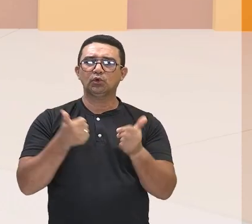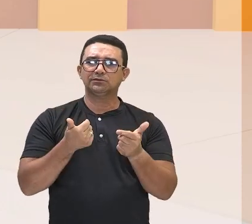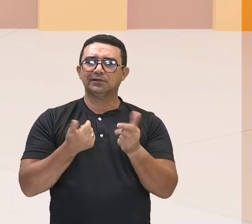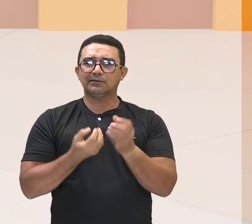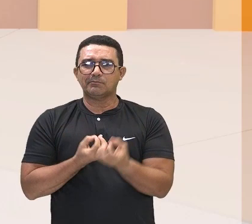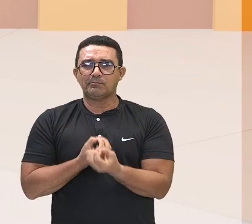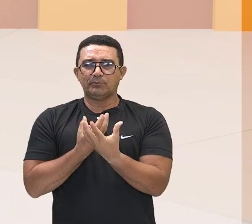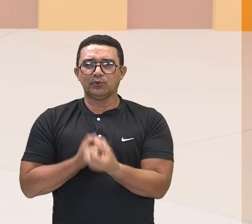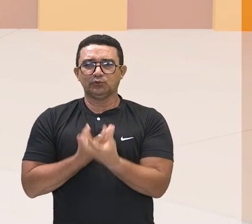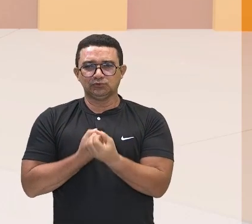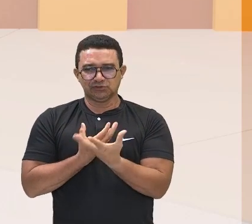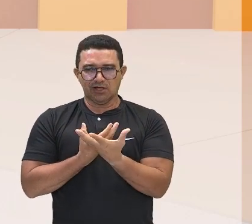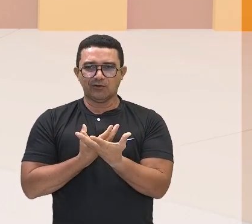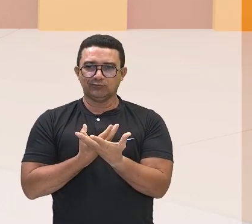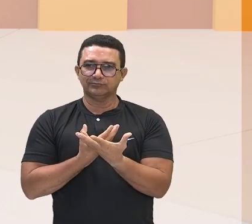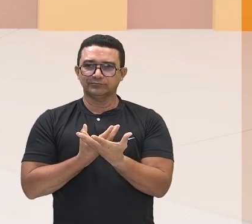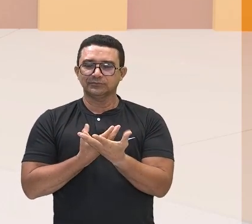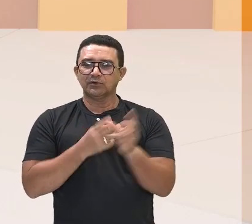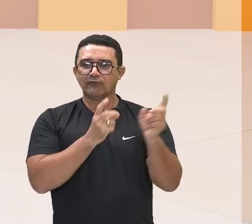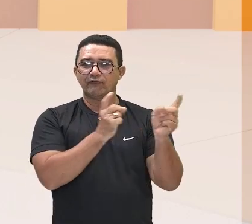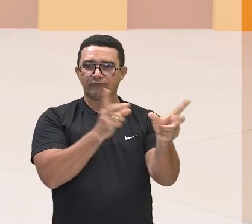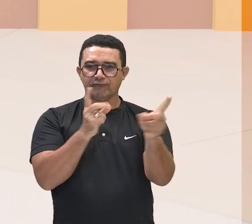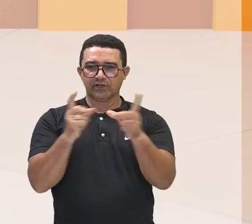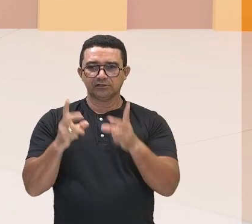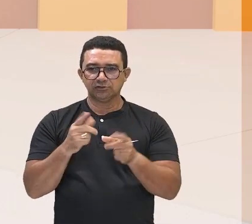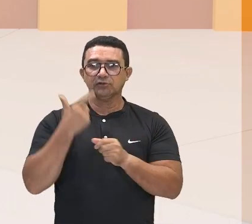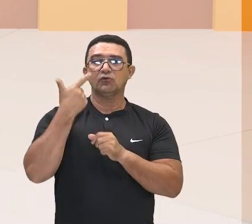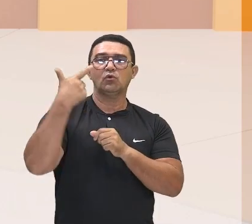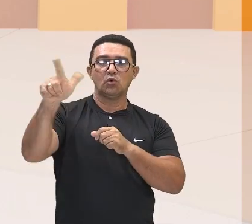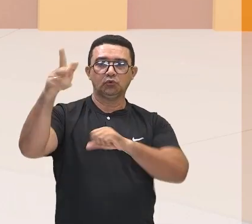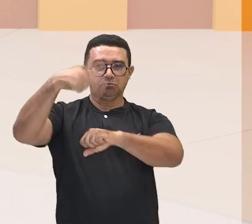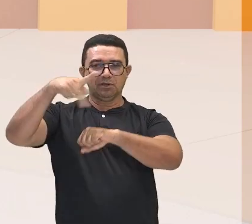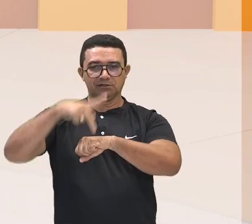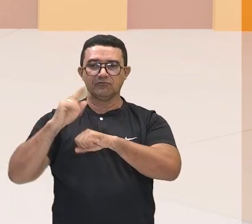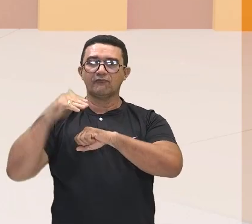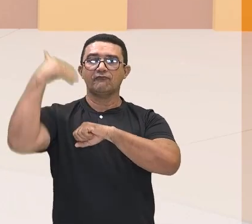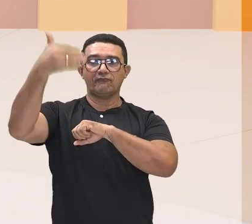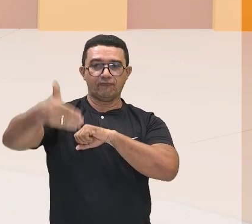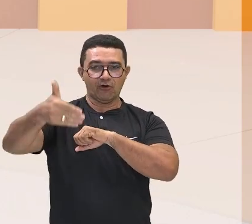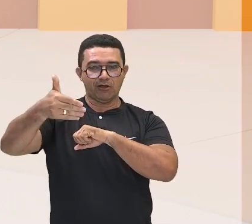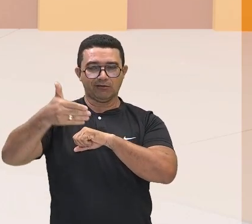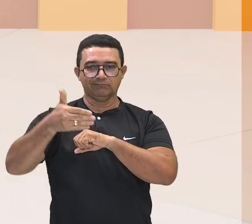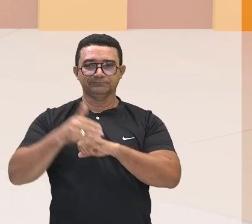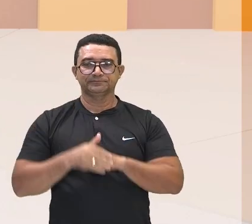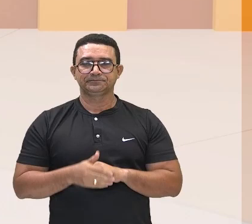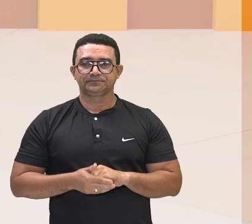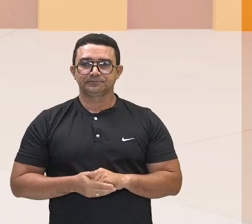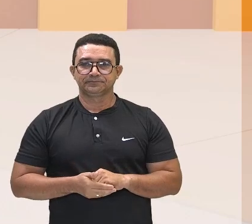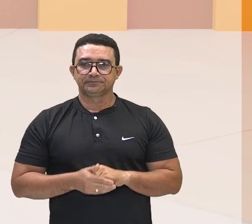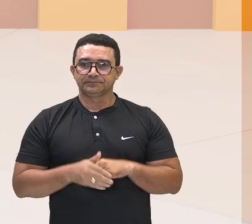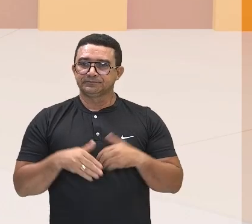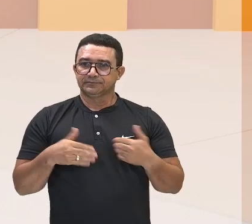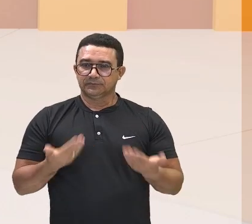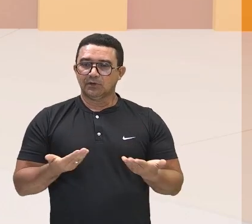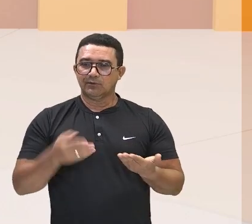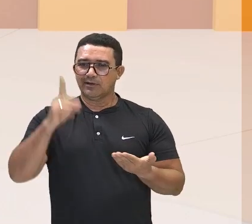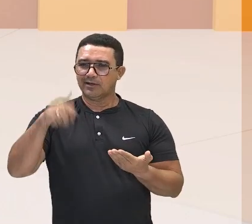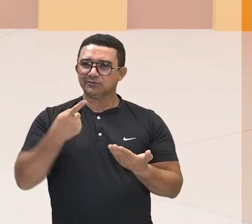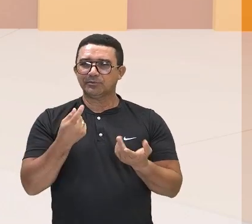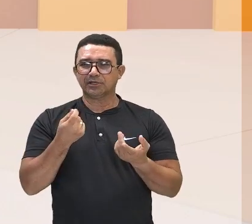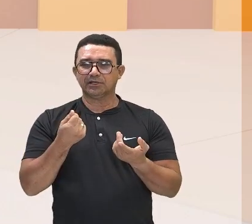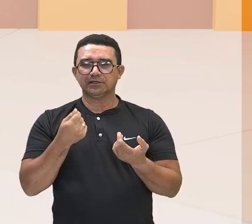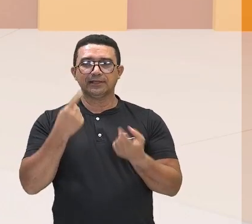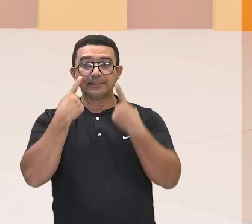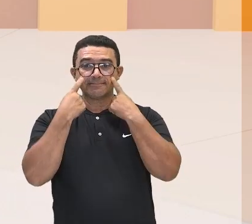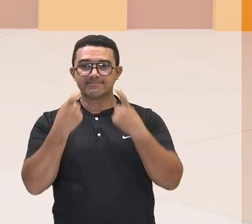aqui feita, vendida no mercado externo. Não é para o desenvolvimento dessas novas terras, e sim para lucrar,